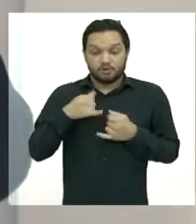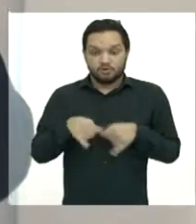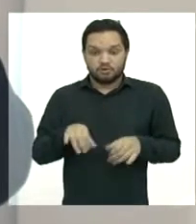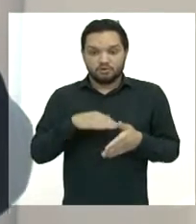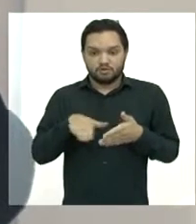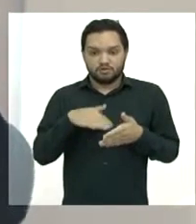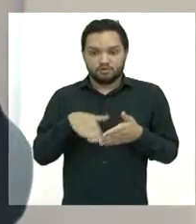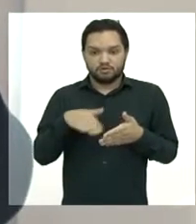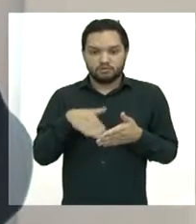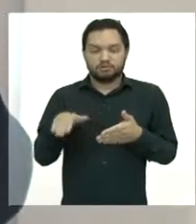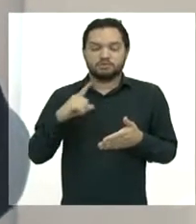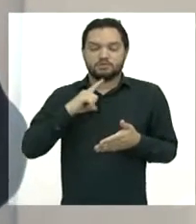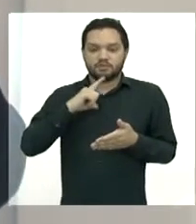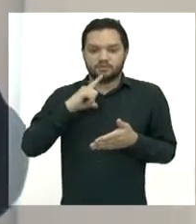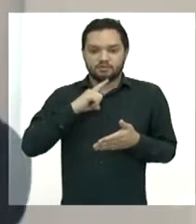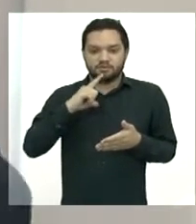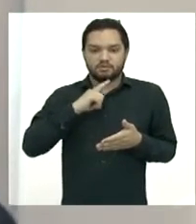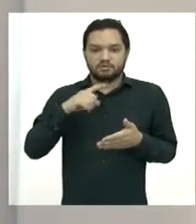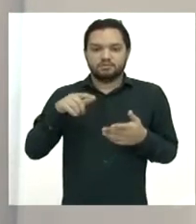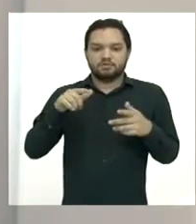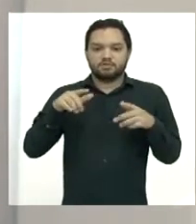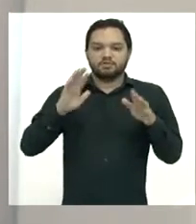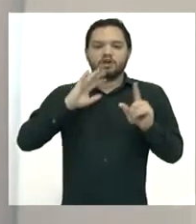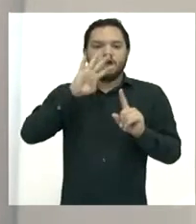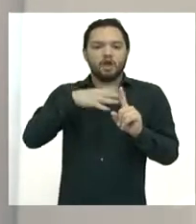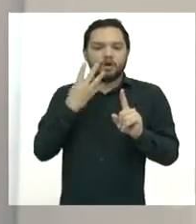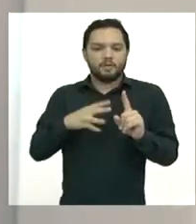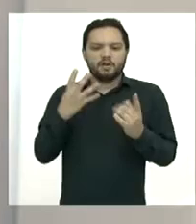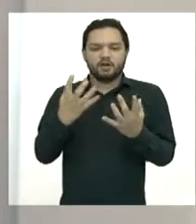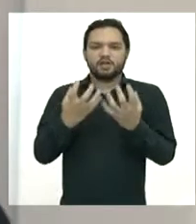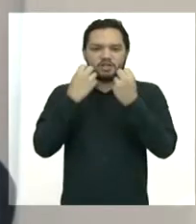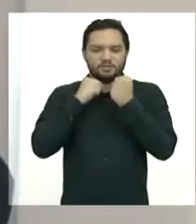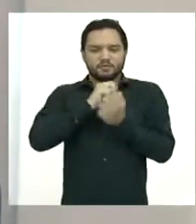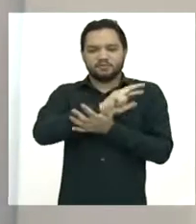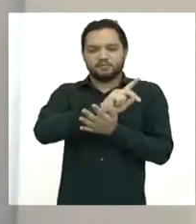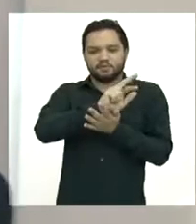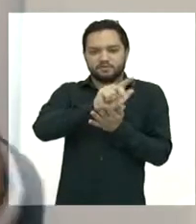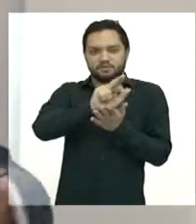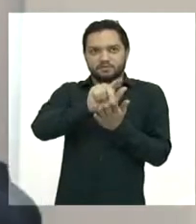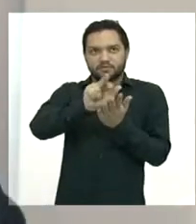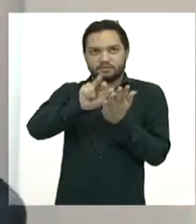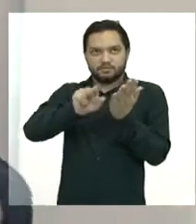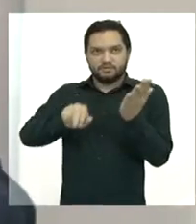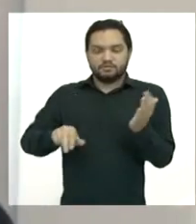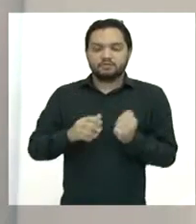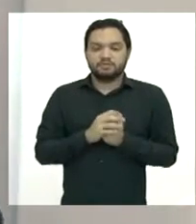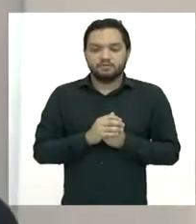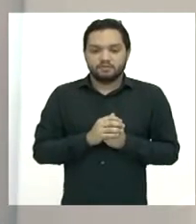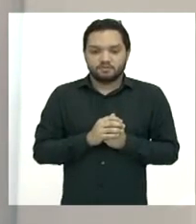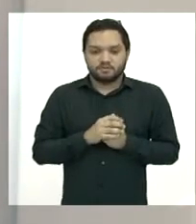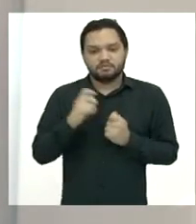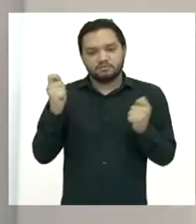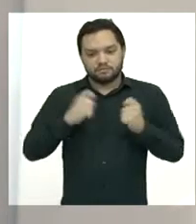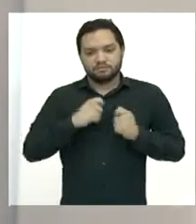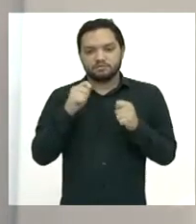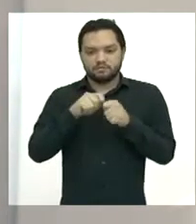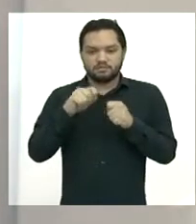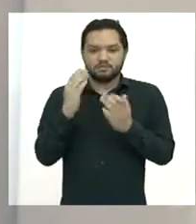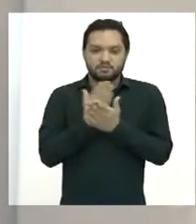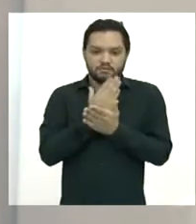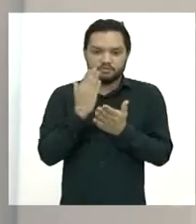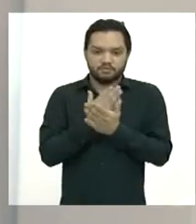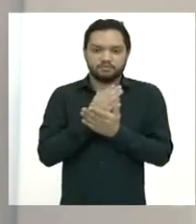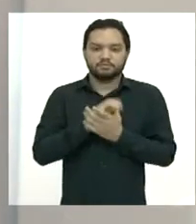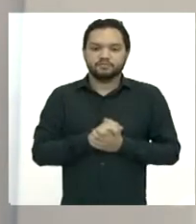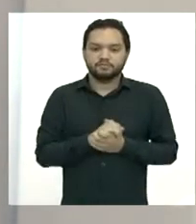essa quantidade de homenagem que você recebeu aí, que eu lhe conheço, só desse período profissional, já dava um livro. Eu digo: